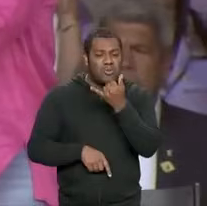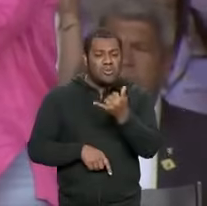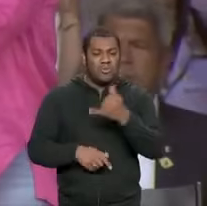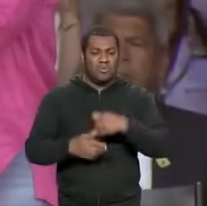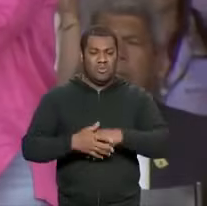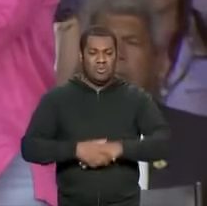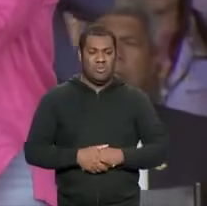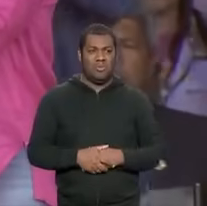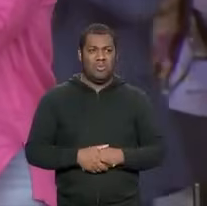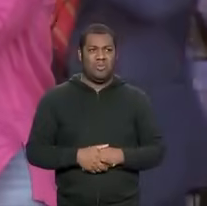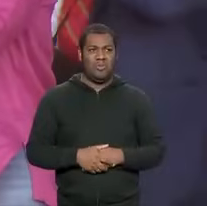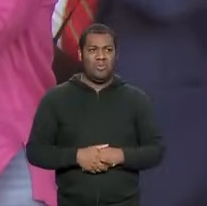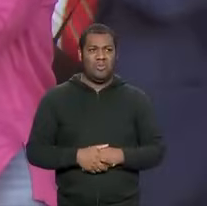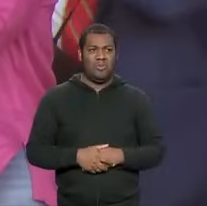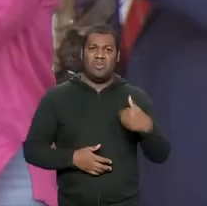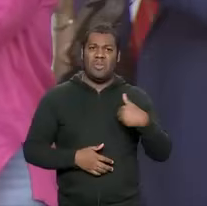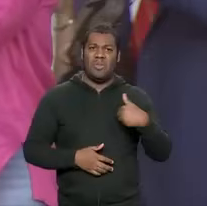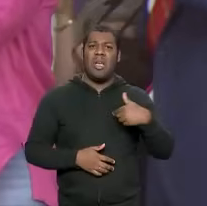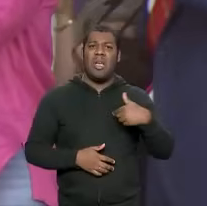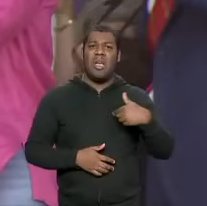telefonema internacional